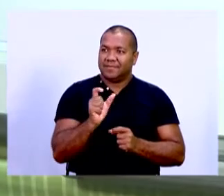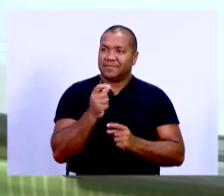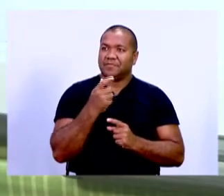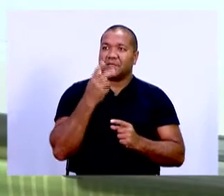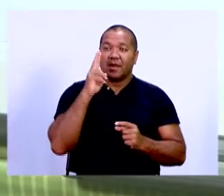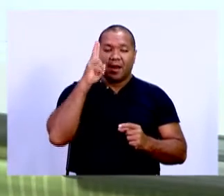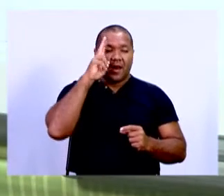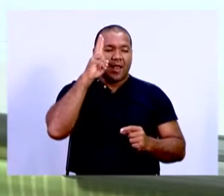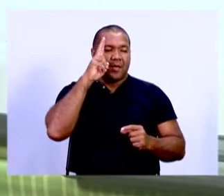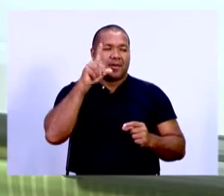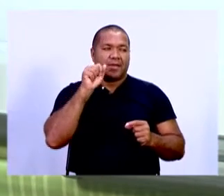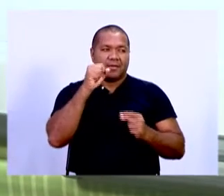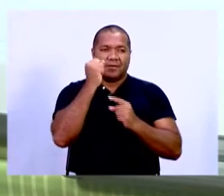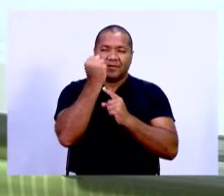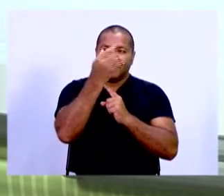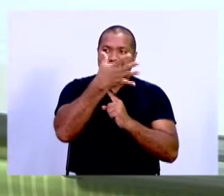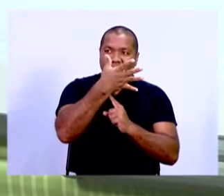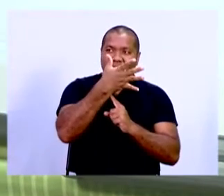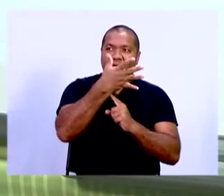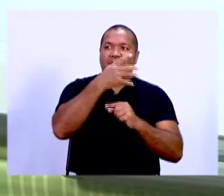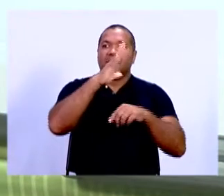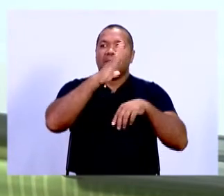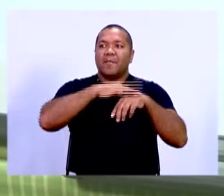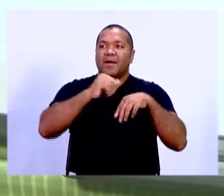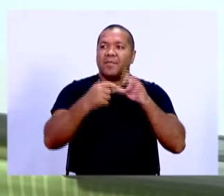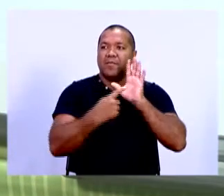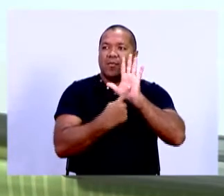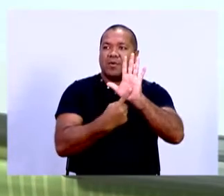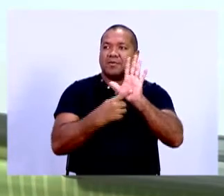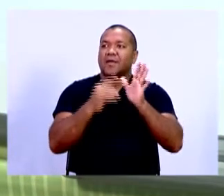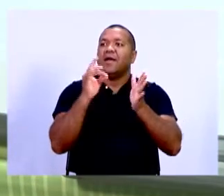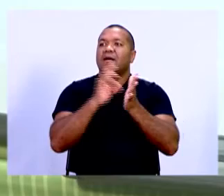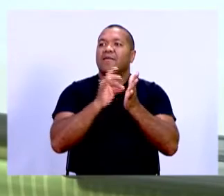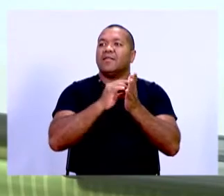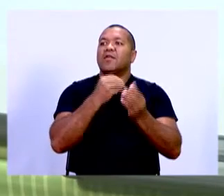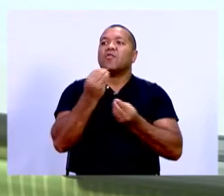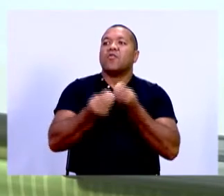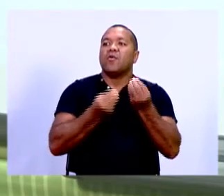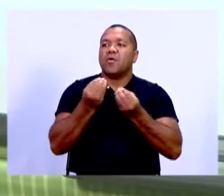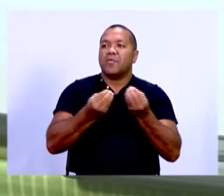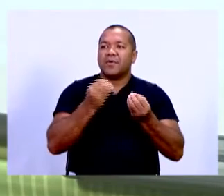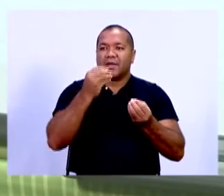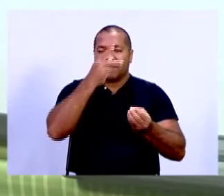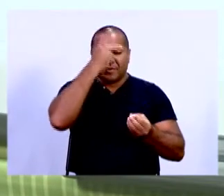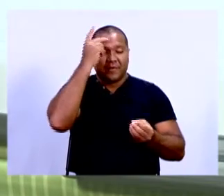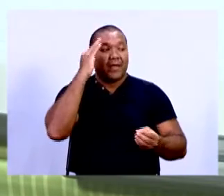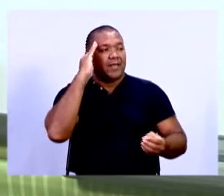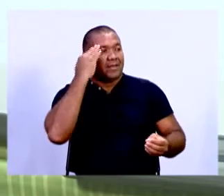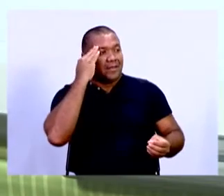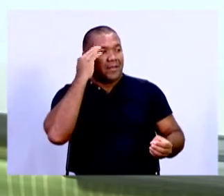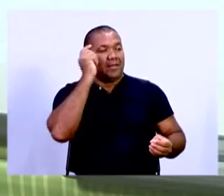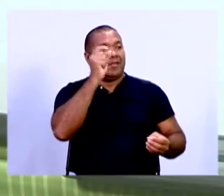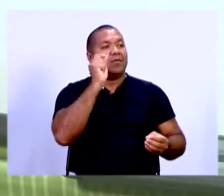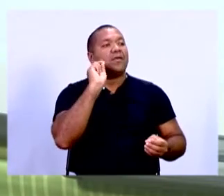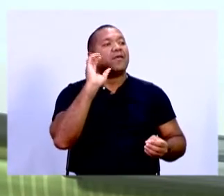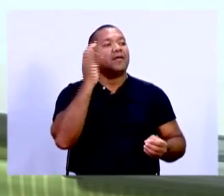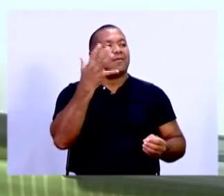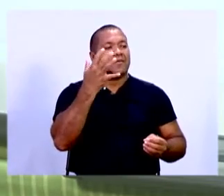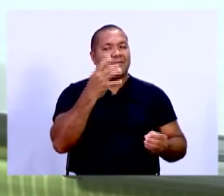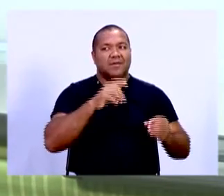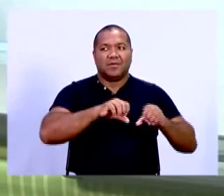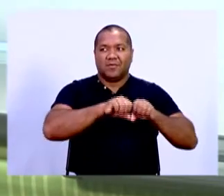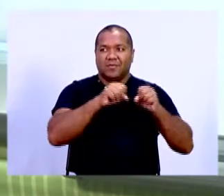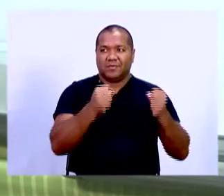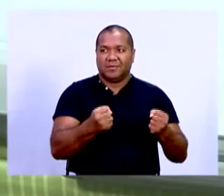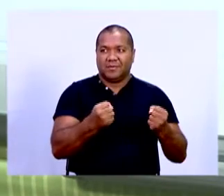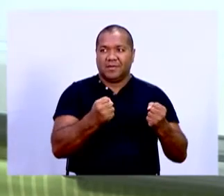aquele diagrama que mais mostra a realidade para o cliente, ele mais é o que vai trazer a realidade